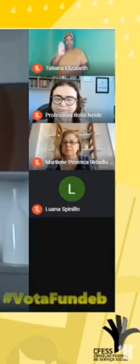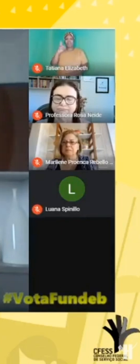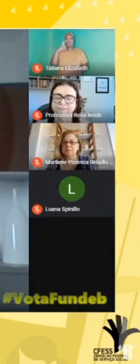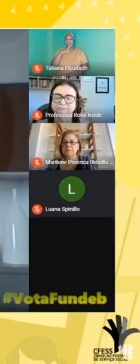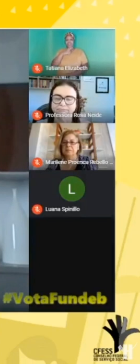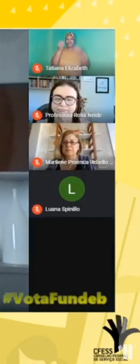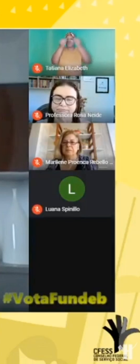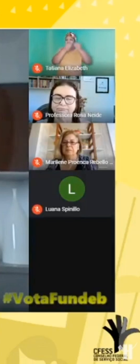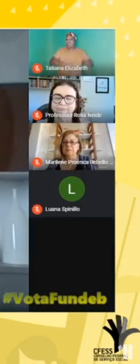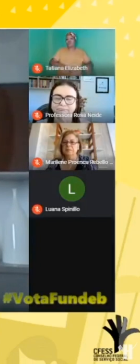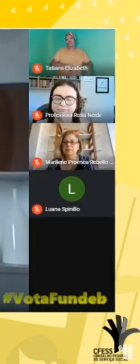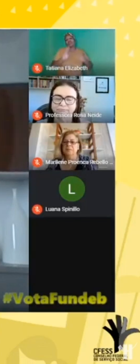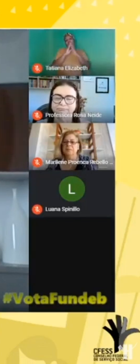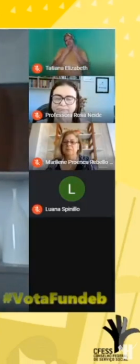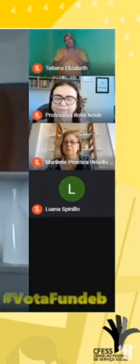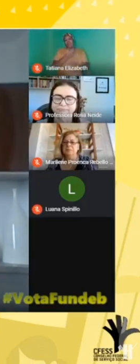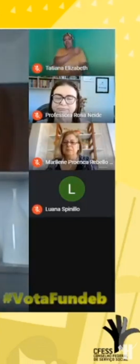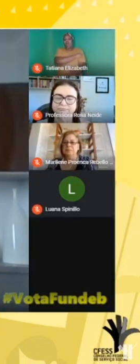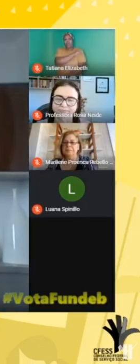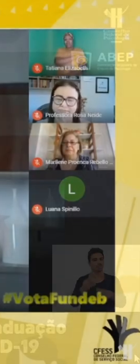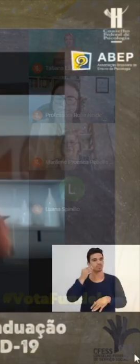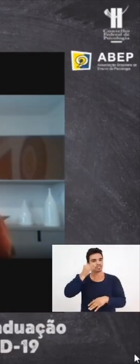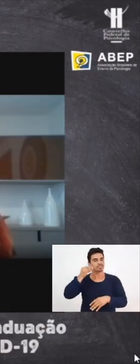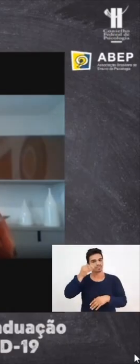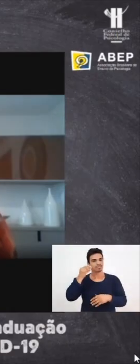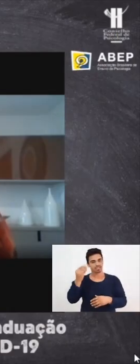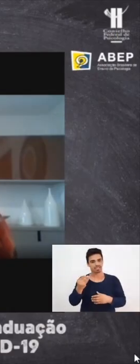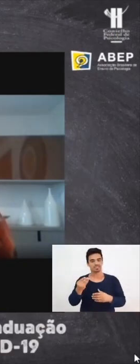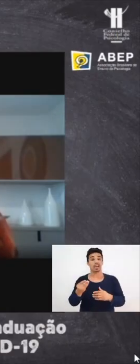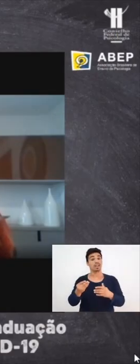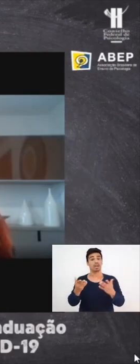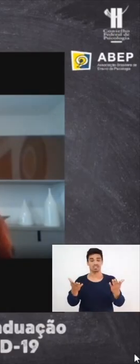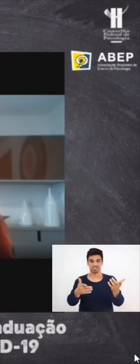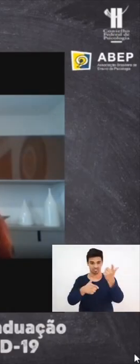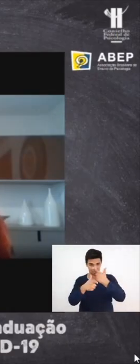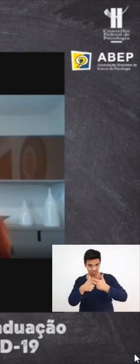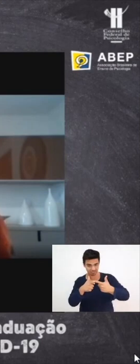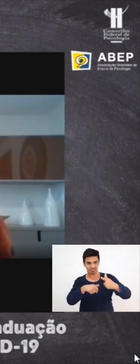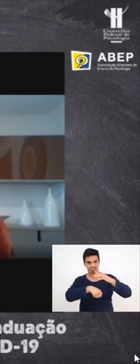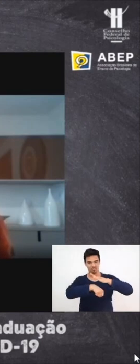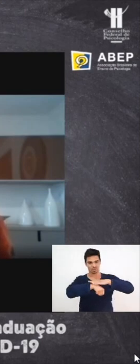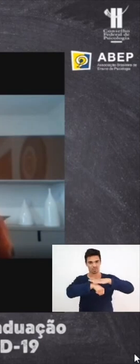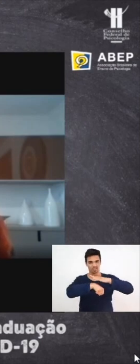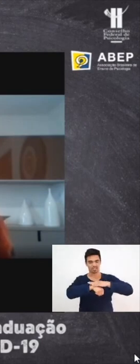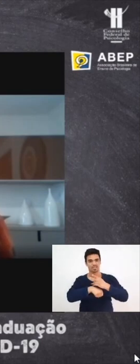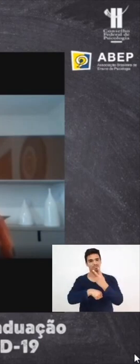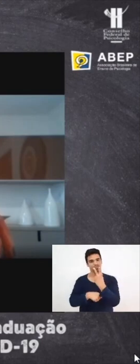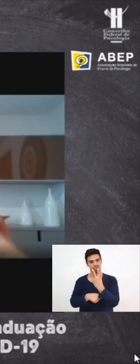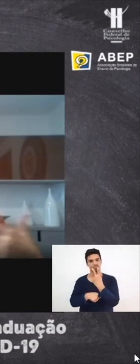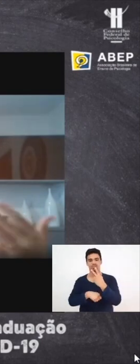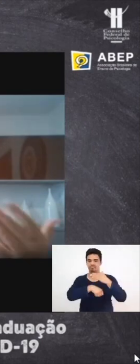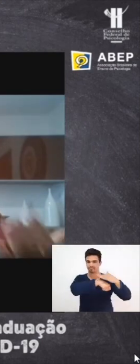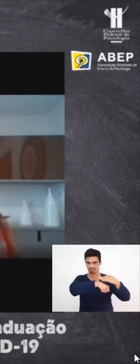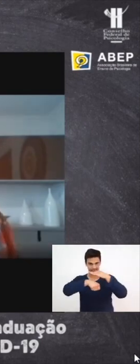o que representa mais de 20 milhões de estudantes. Após rodada de seminários regionais em todo o país, chegou a